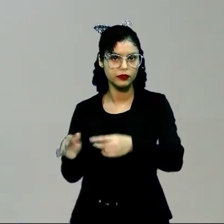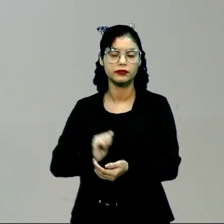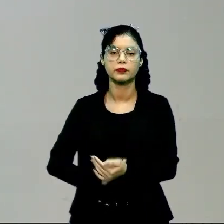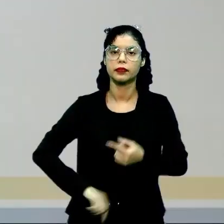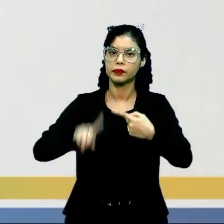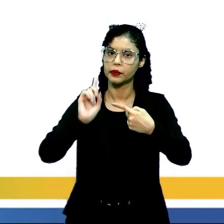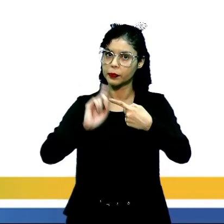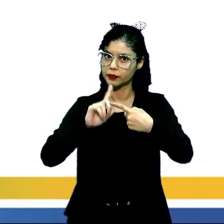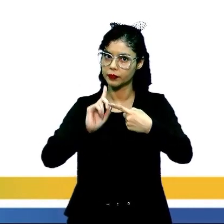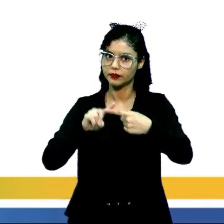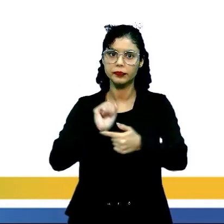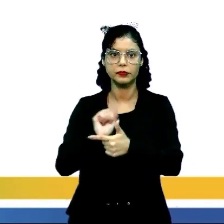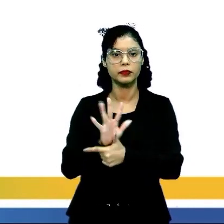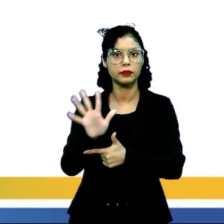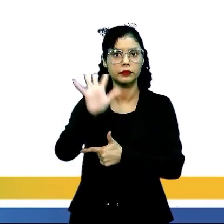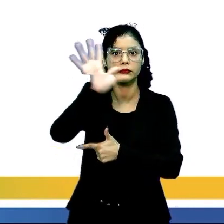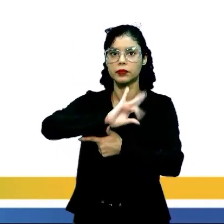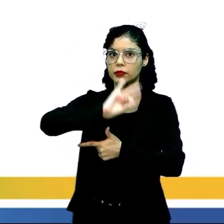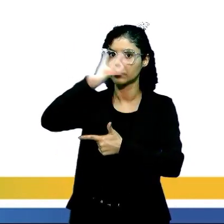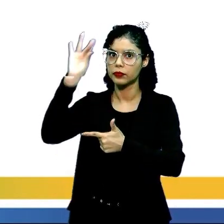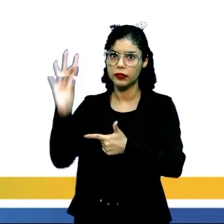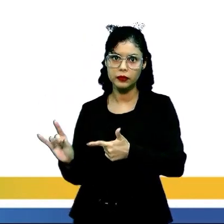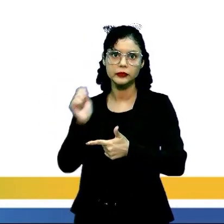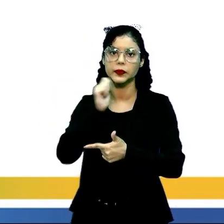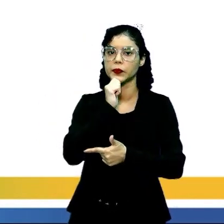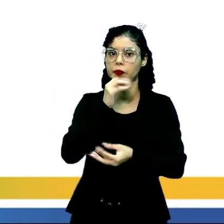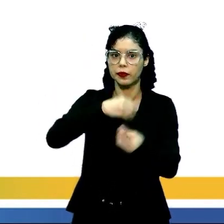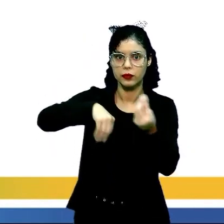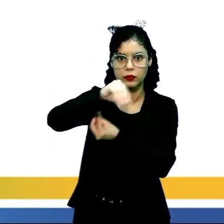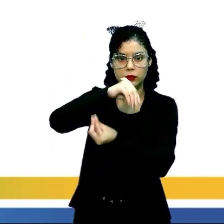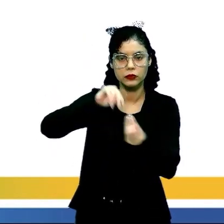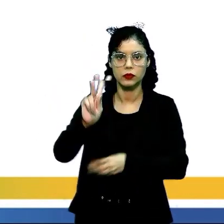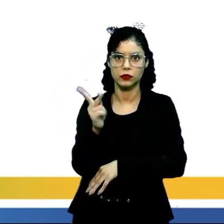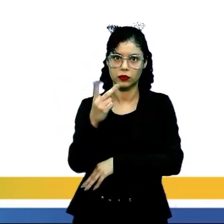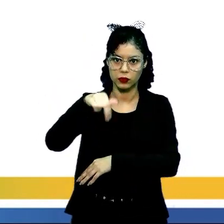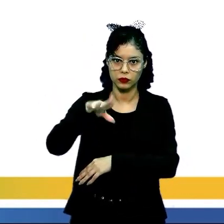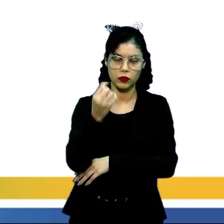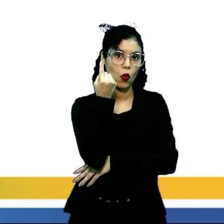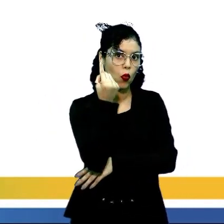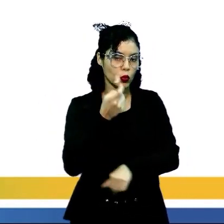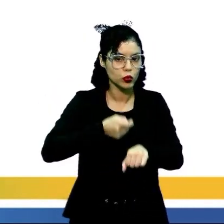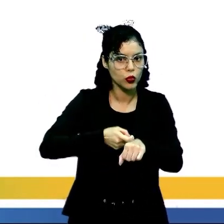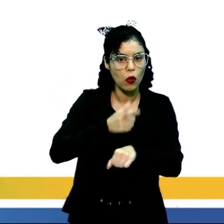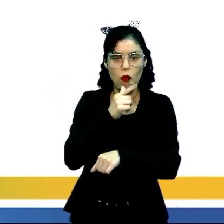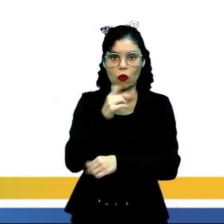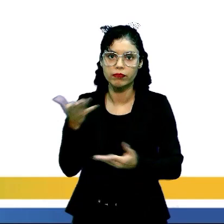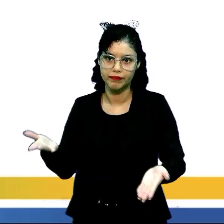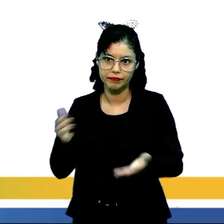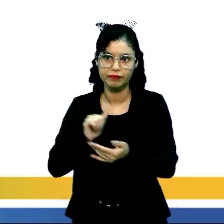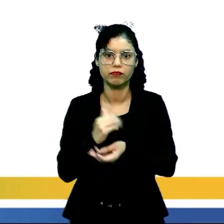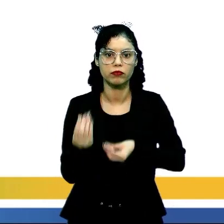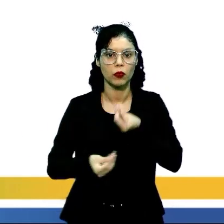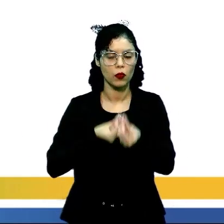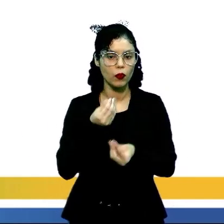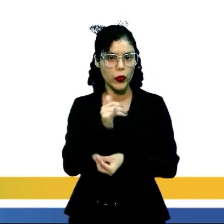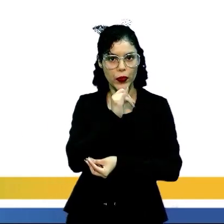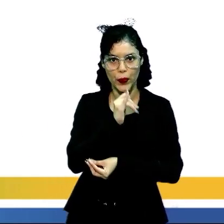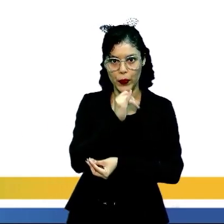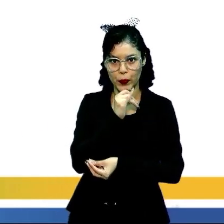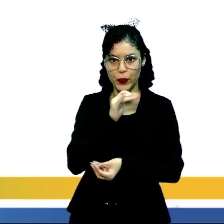destilação simples, normalmente se tem uma mistura homogênea de um sólido e um líquido, onde o sólido ele